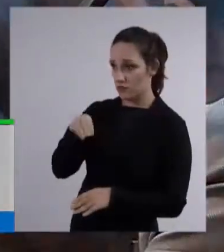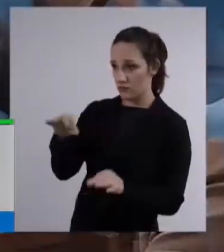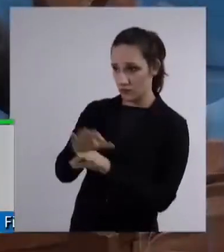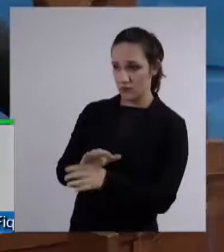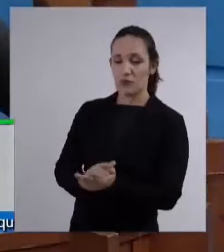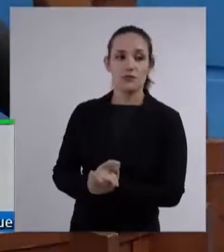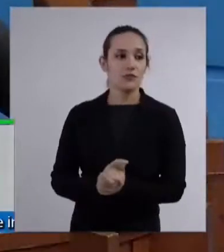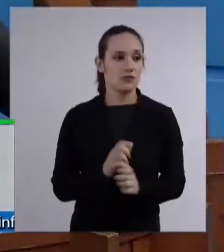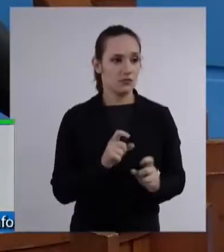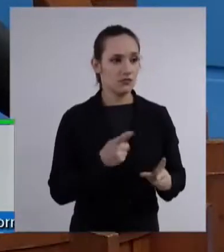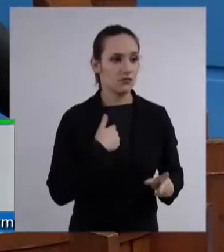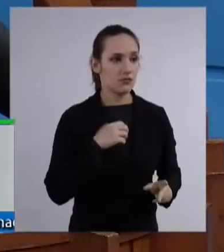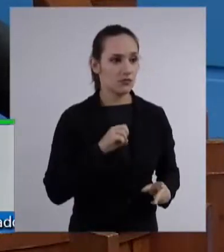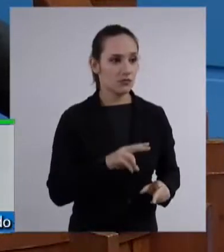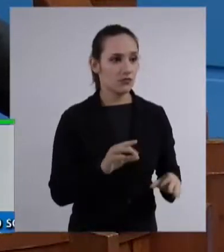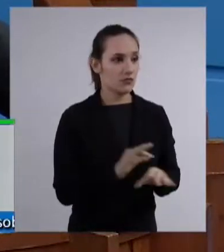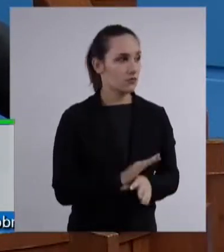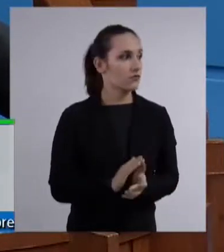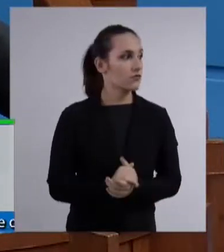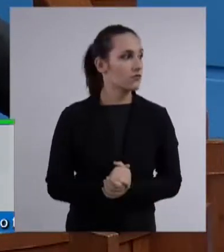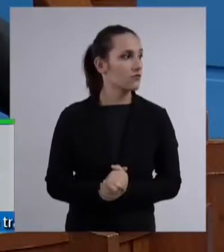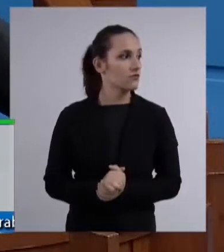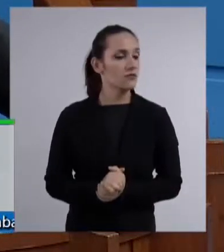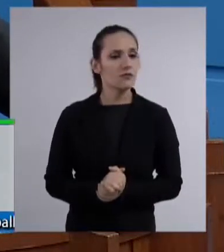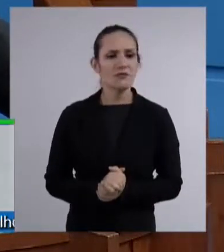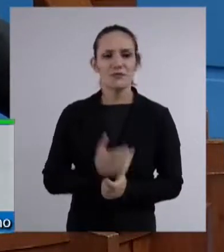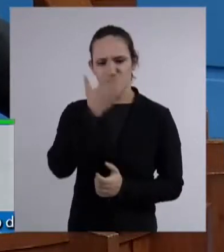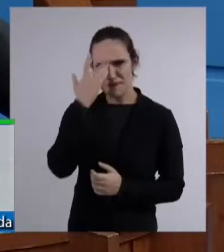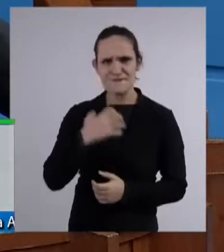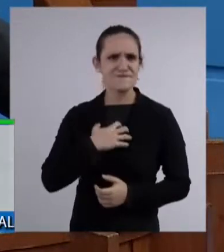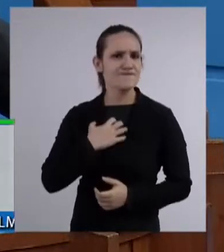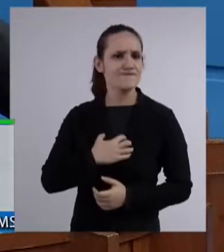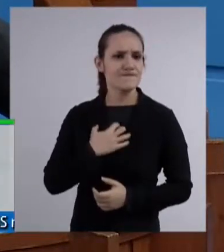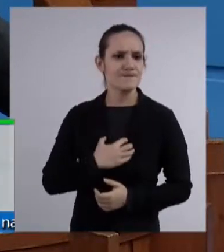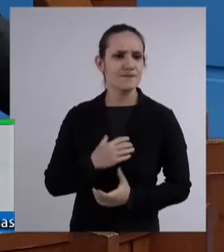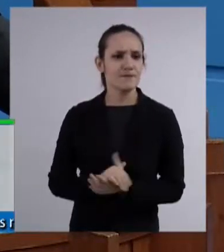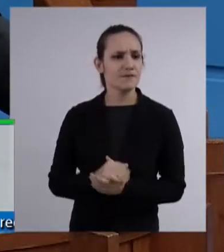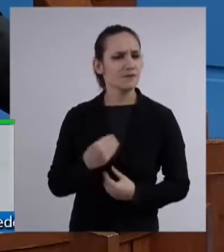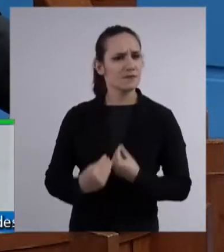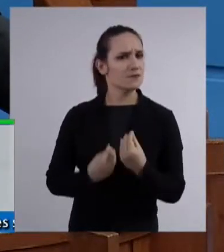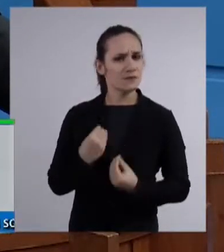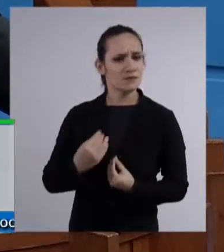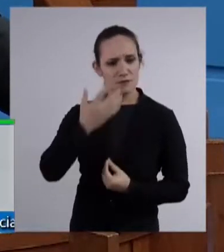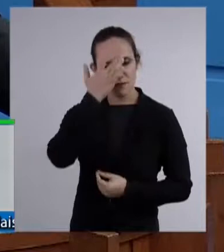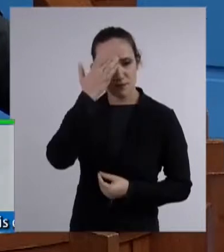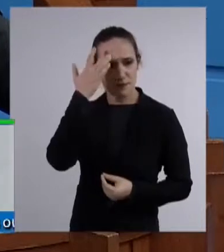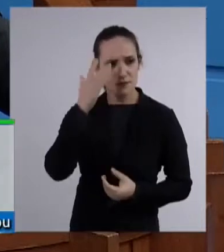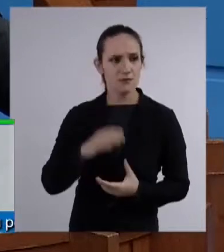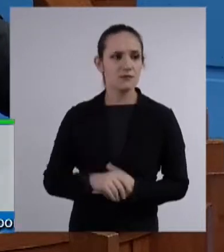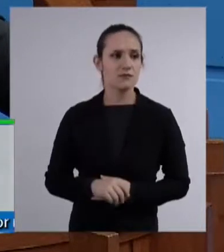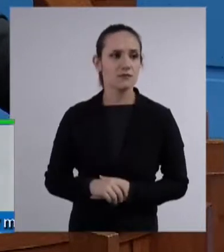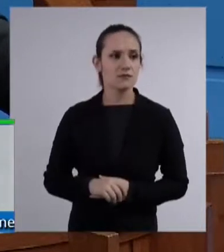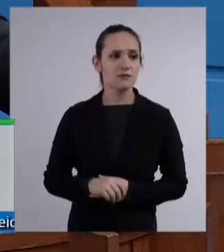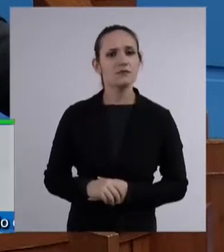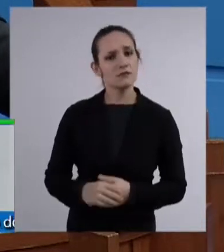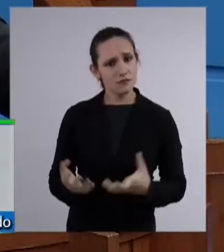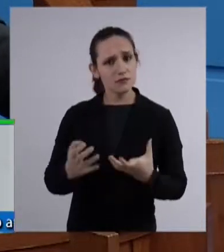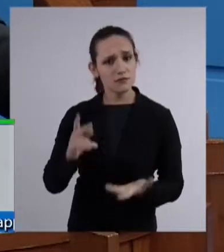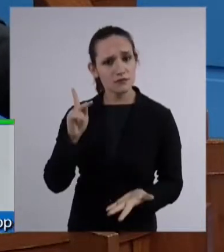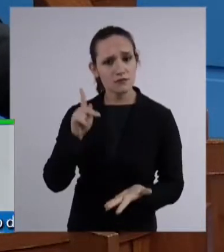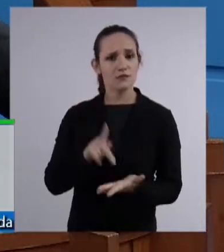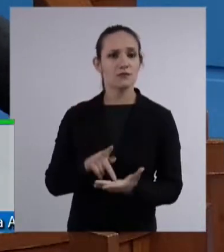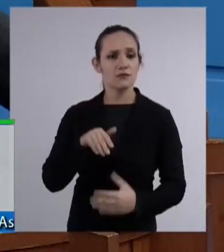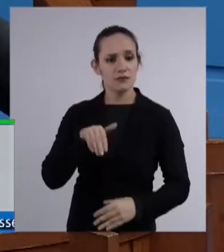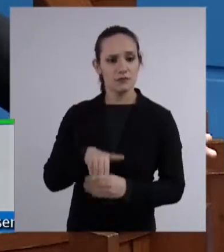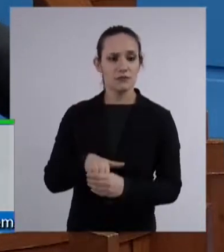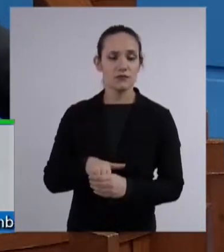concluir, senhor presidente. População indignada com isso. É impressionante como que as pessoas querem votar